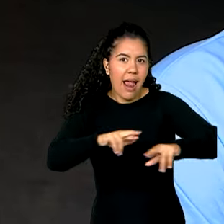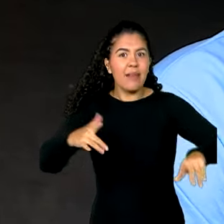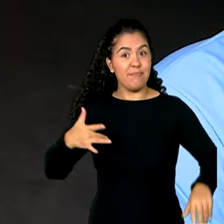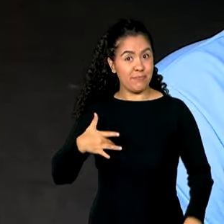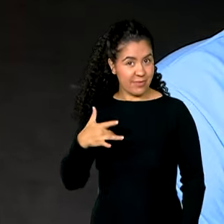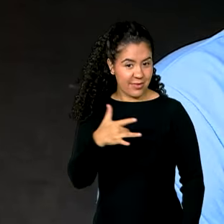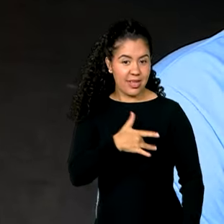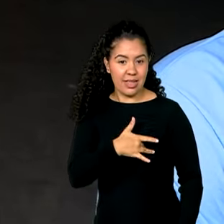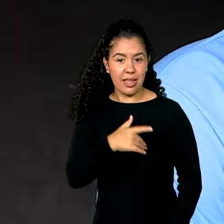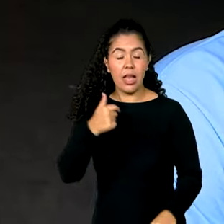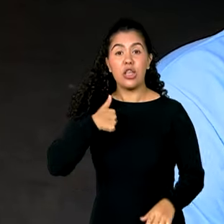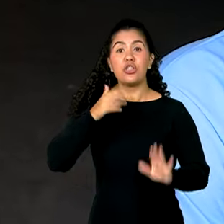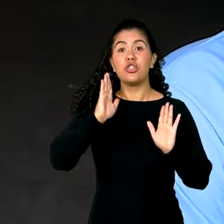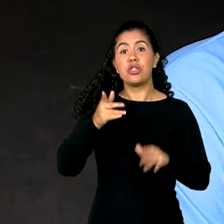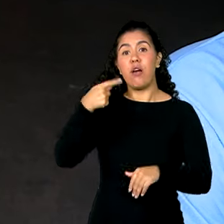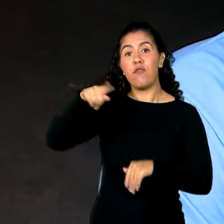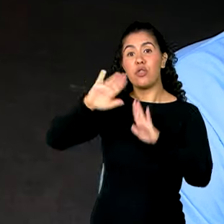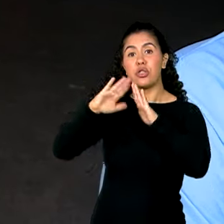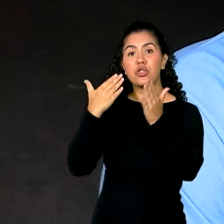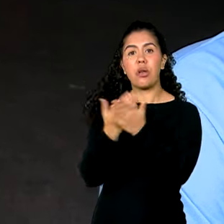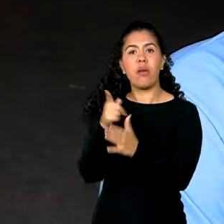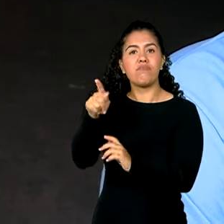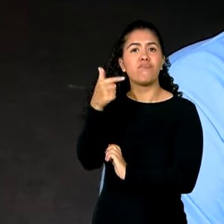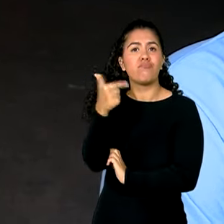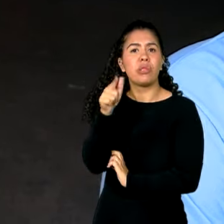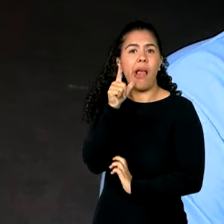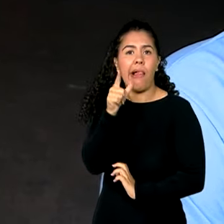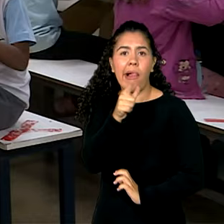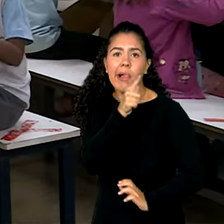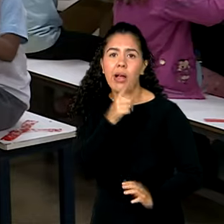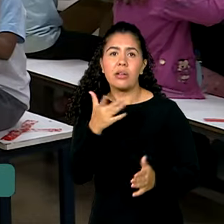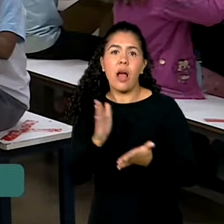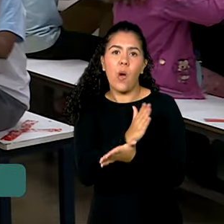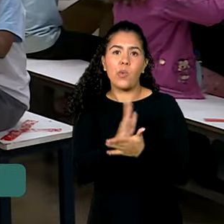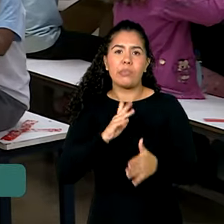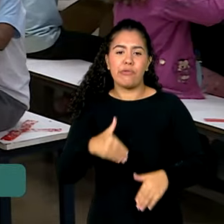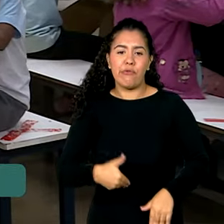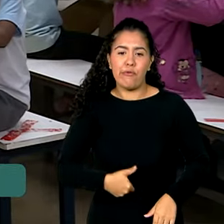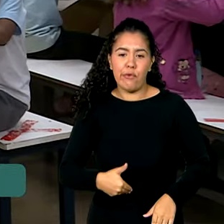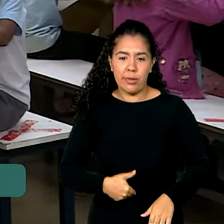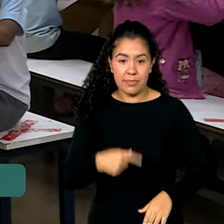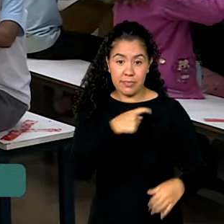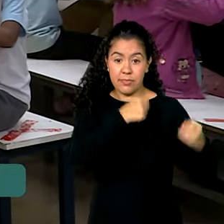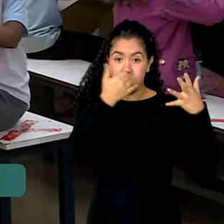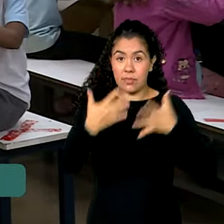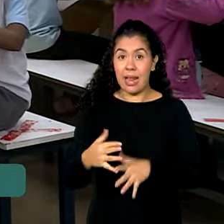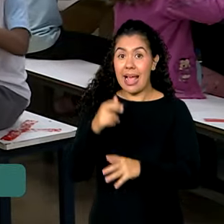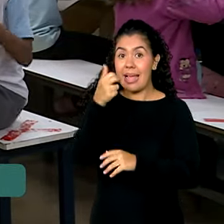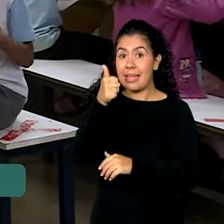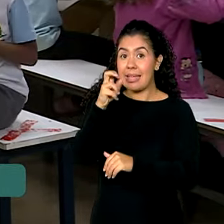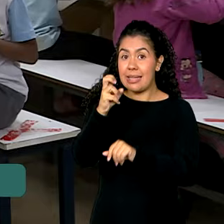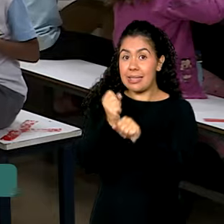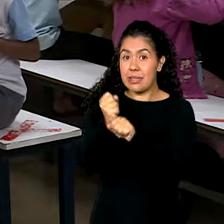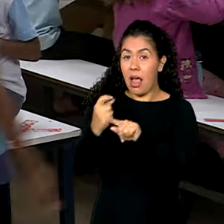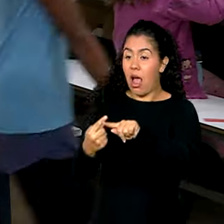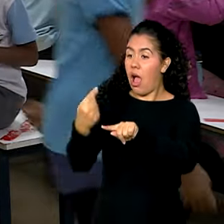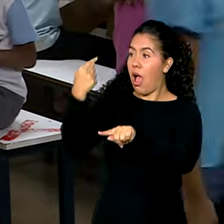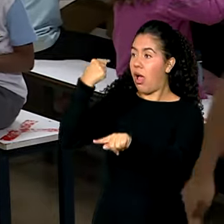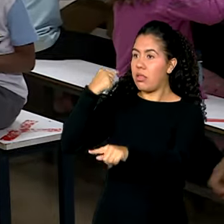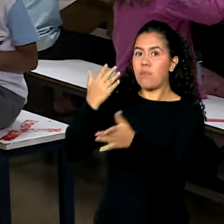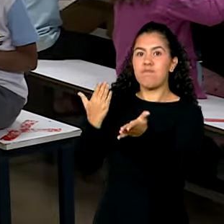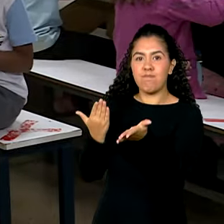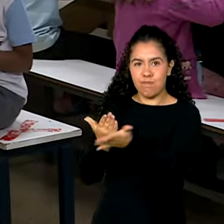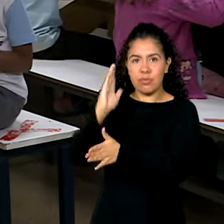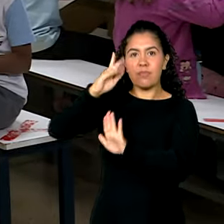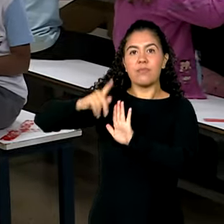Eu já vi numa escola que não tinha lanche, tinha algumas pessoas que podem ficar com fome. Há 15 anos foi sancionada a Lei da Alimentação Escolar.